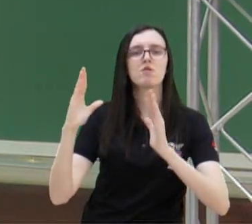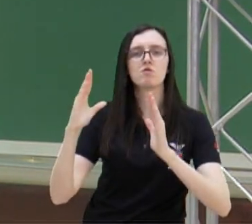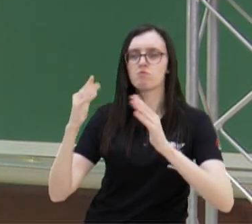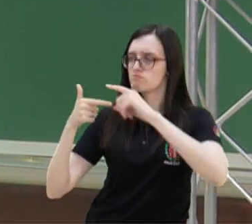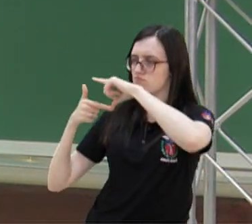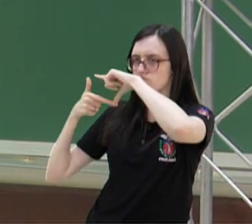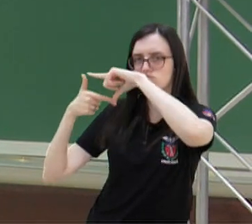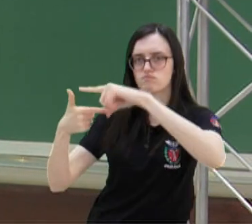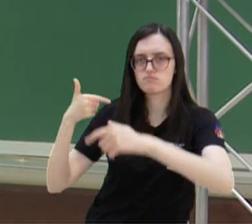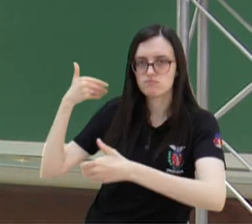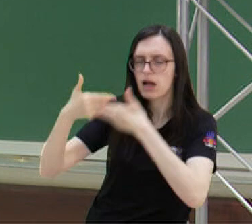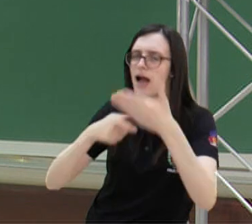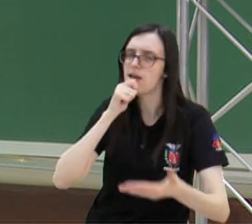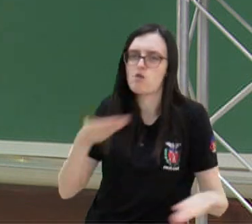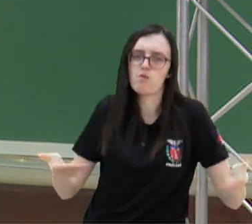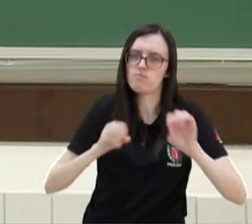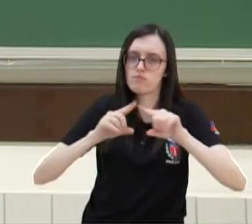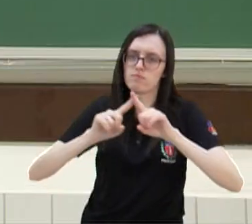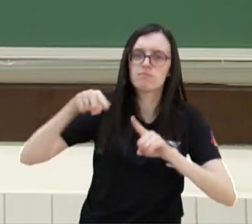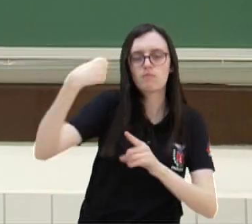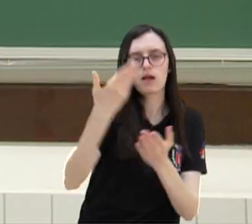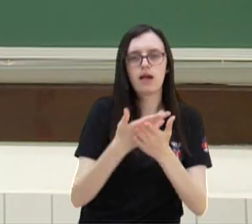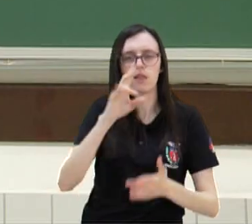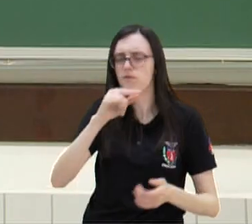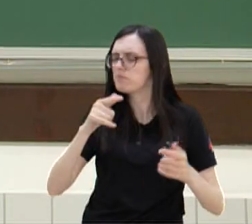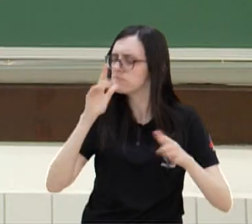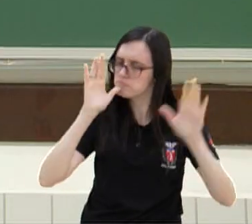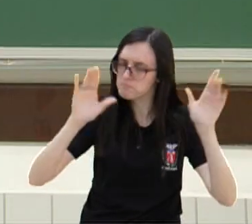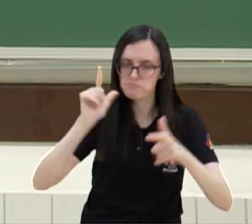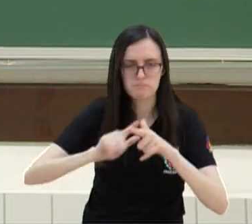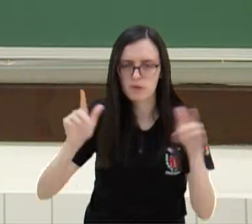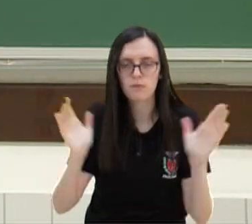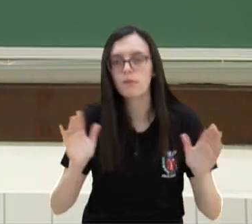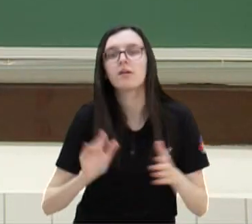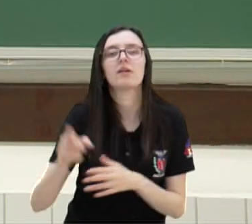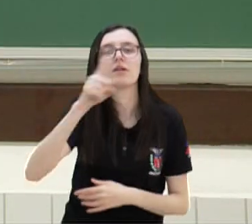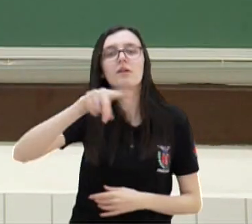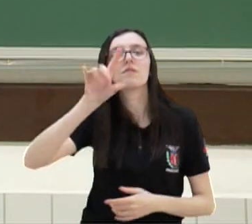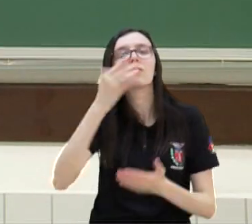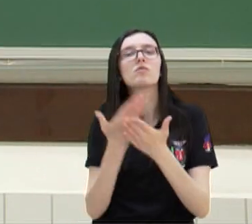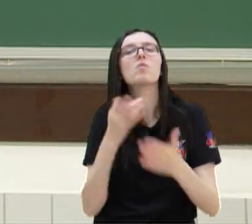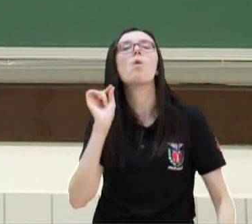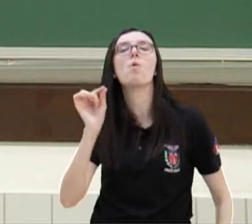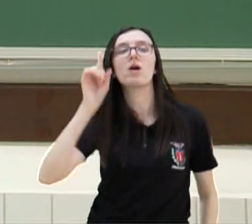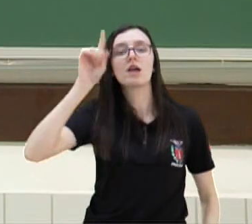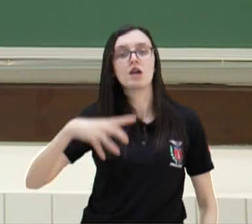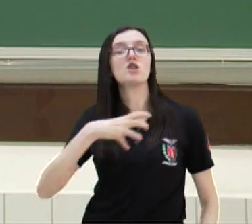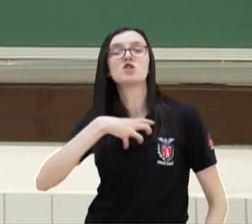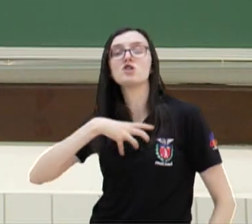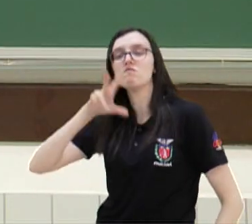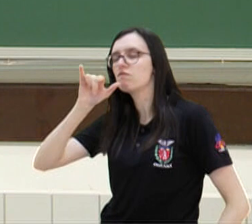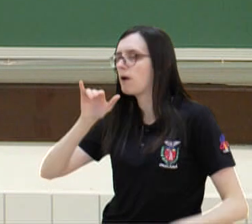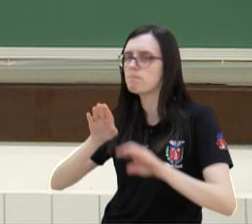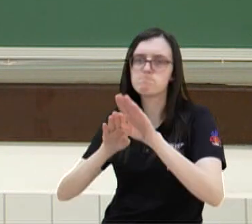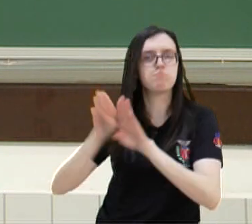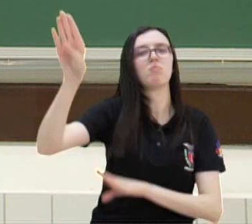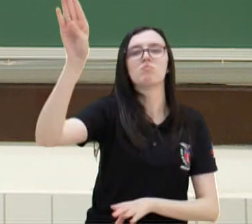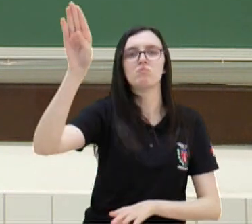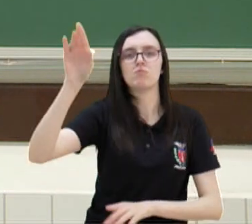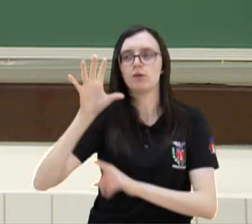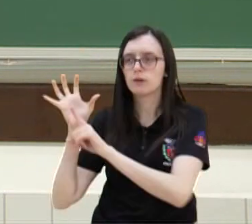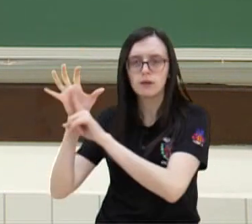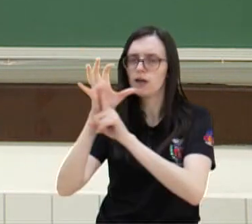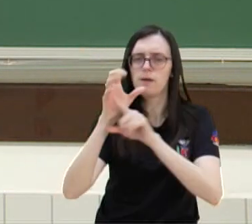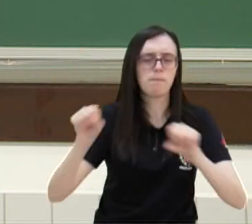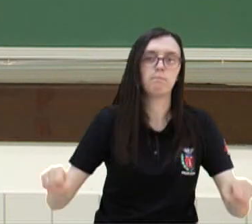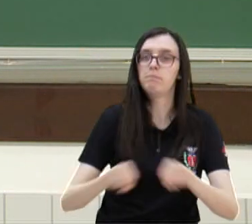gente não deu tempo de abordar hoje, a gente vai abordar na próxima aula, não tem problema nenhum. Vocês vão ver que o estilo deles superou as influências e eles